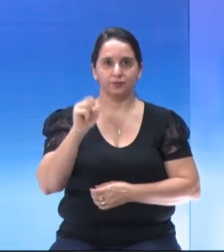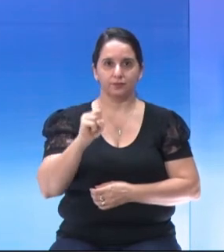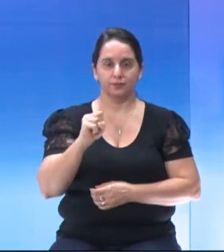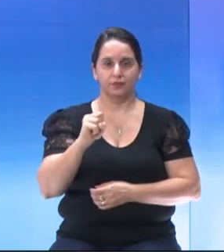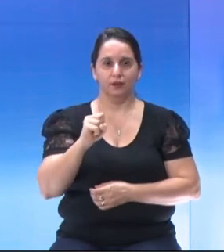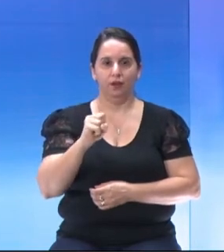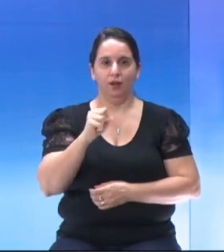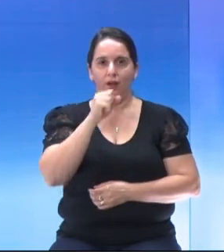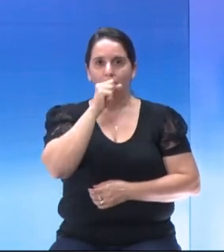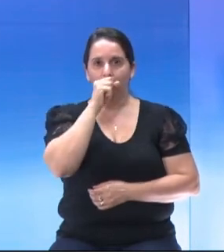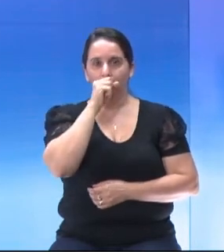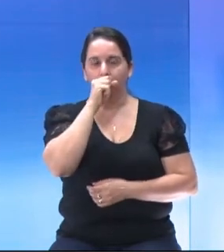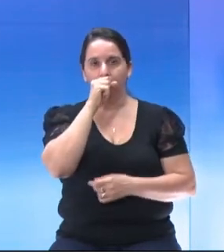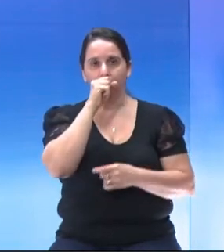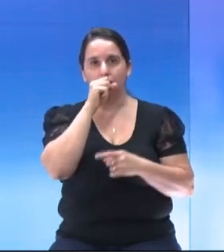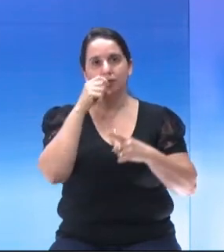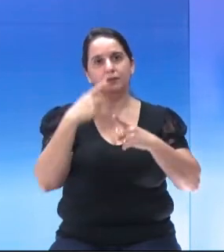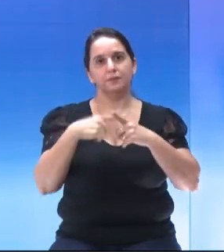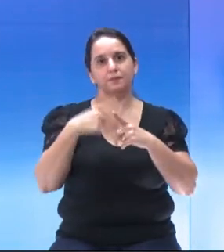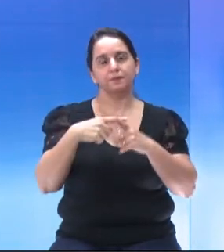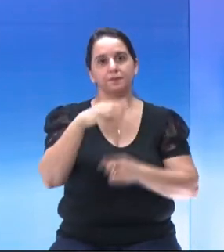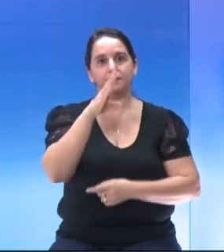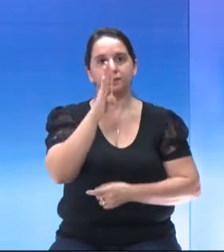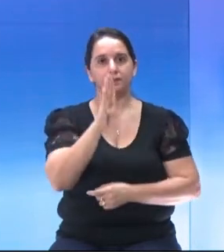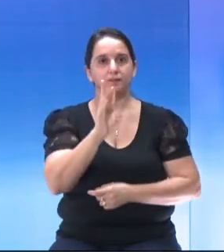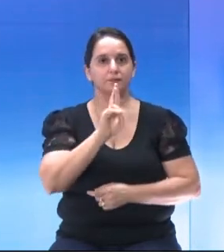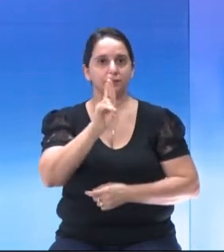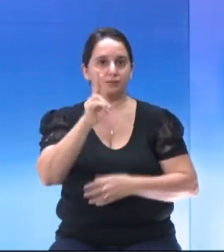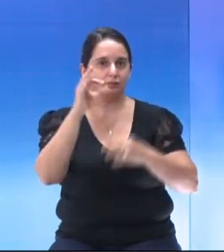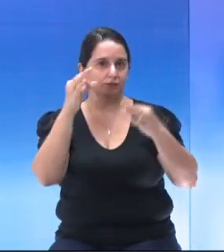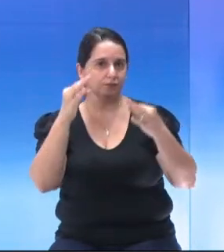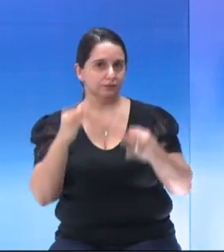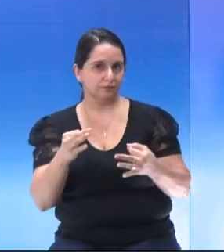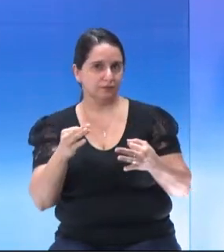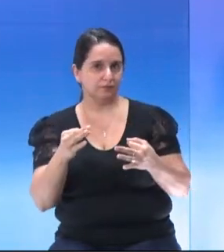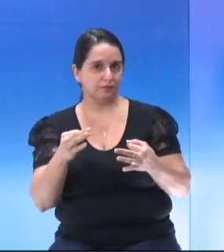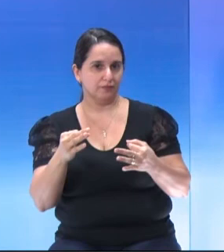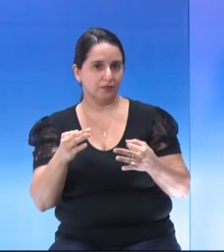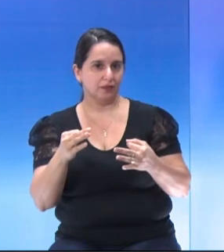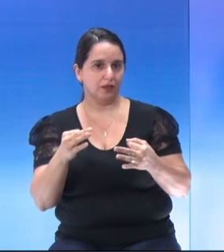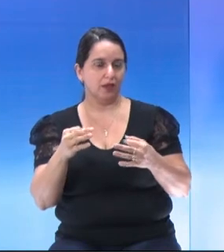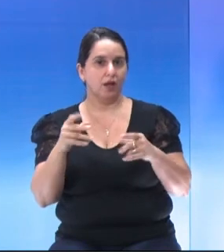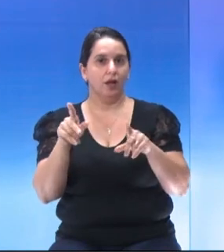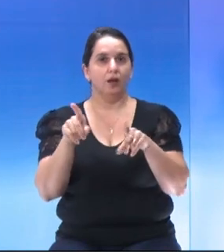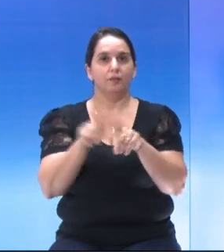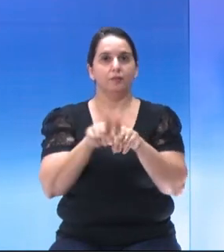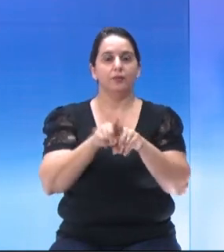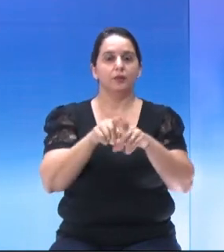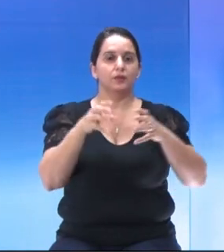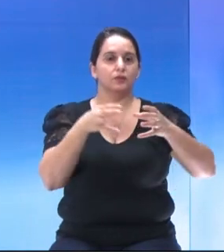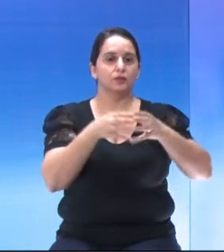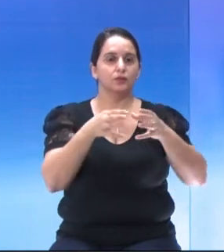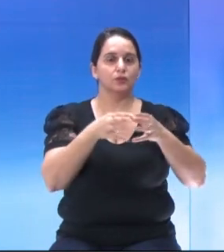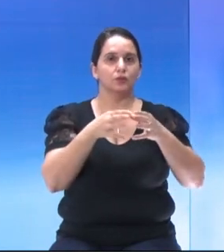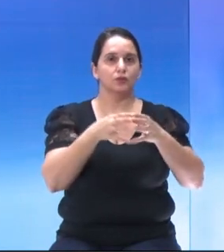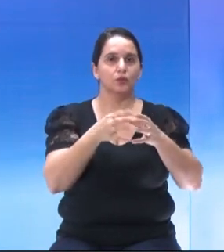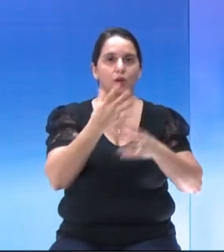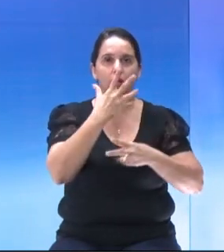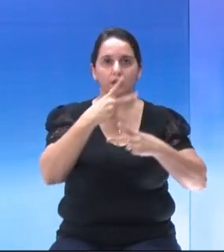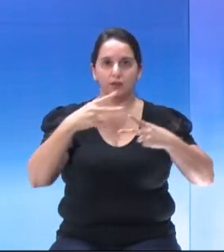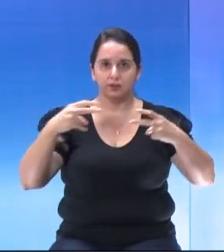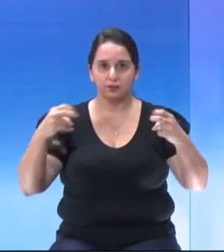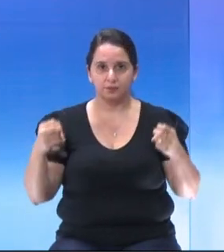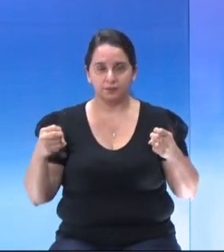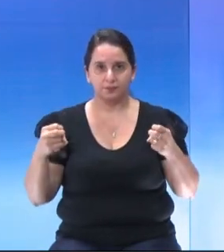a letra B é o gabarito. Já estou te falando aqui que a letra B é o gabarito. Por quê? Esses seres que habitam o